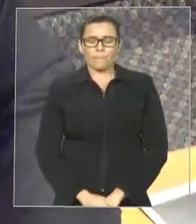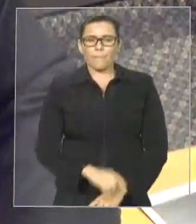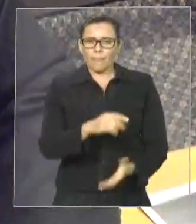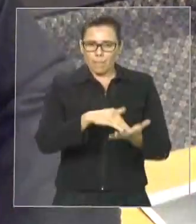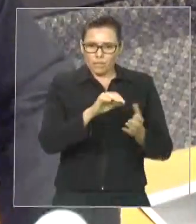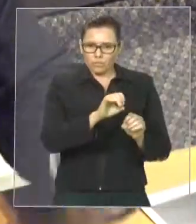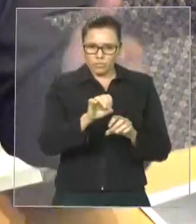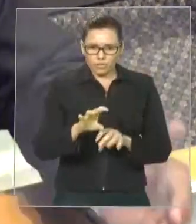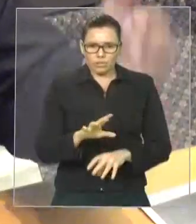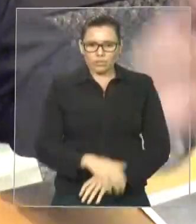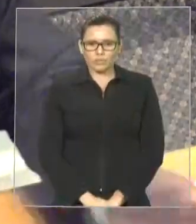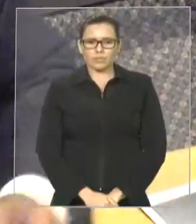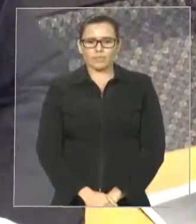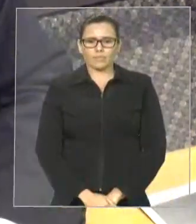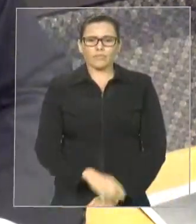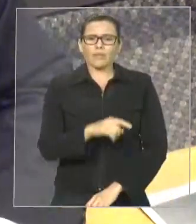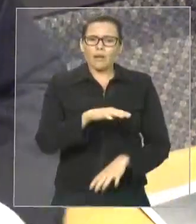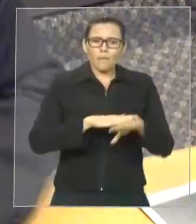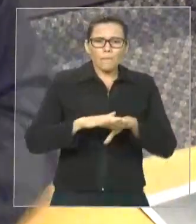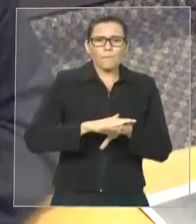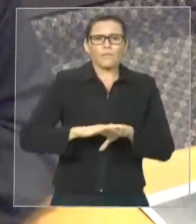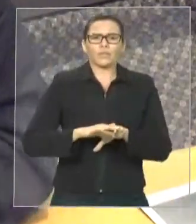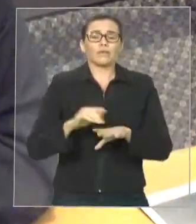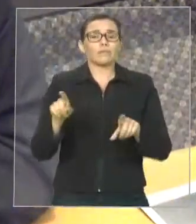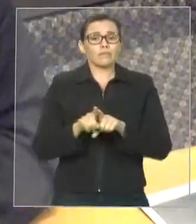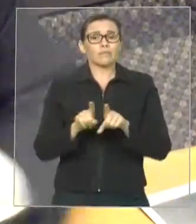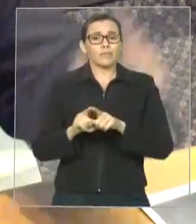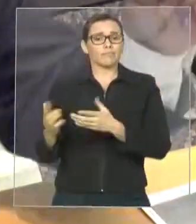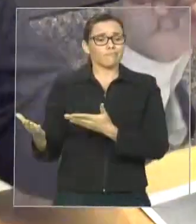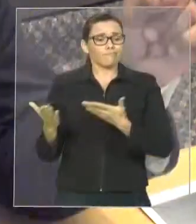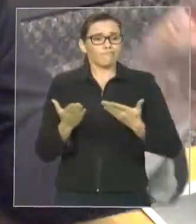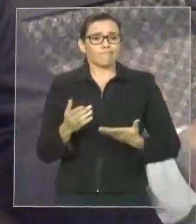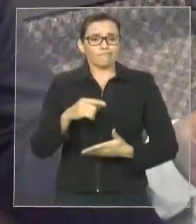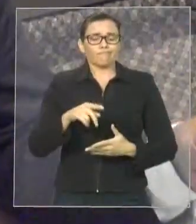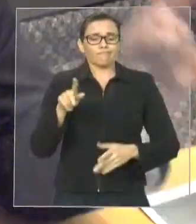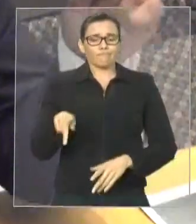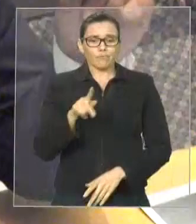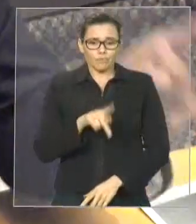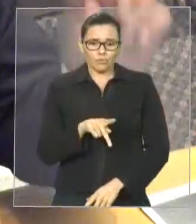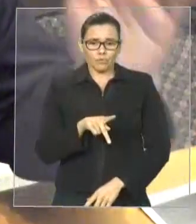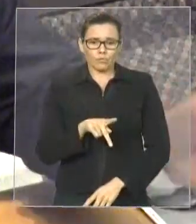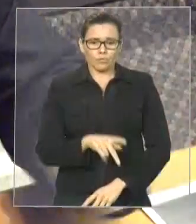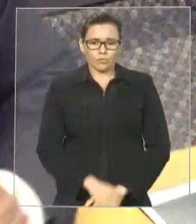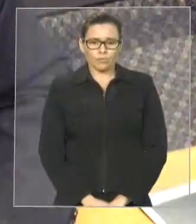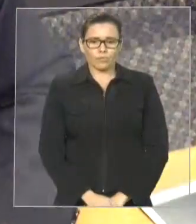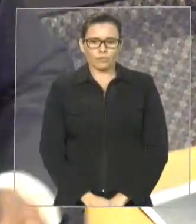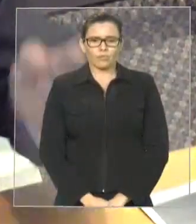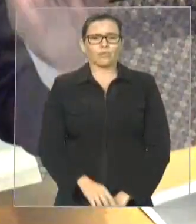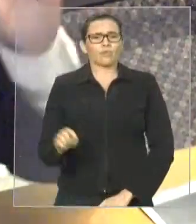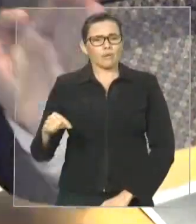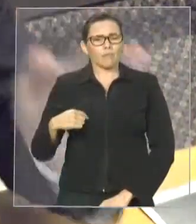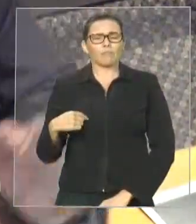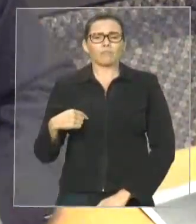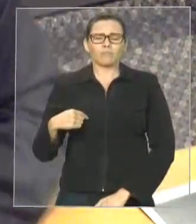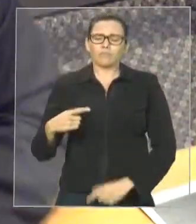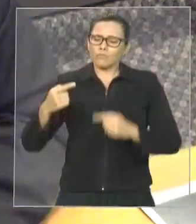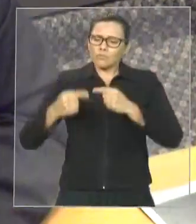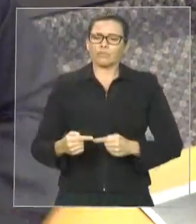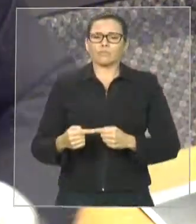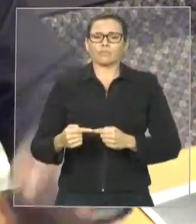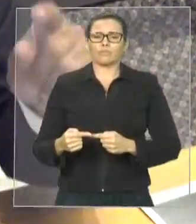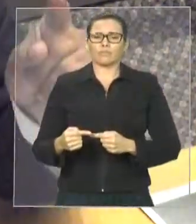os professores e ele atenda aos professores. Mas atenda onde? Onde os professores estão. Que ele vá até os professores. Eu